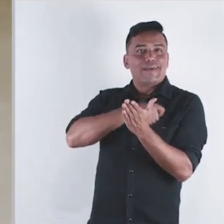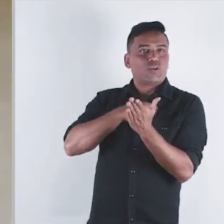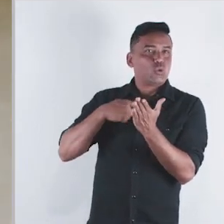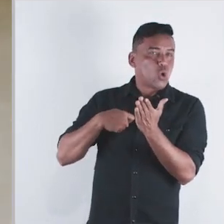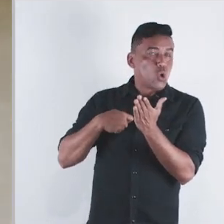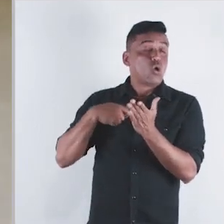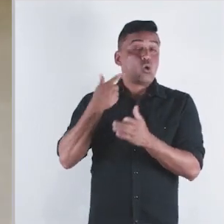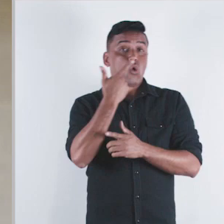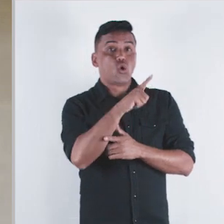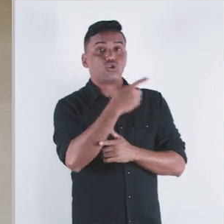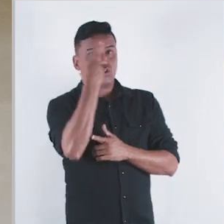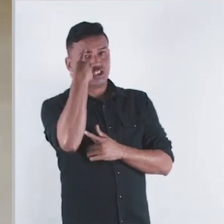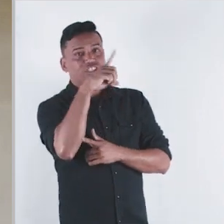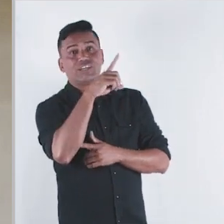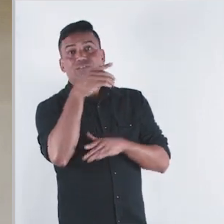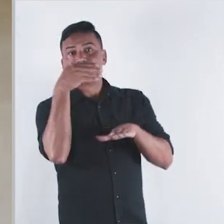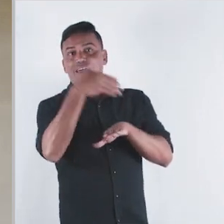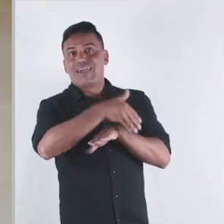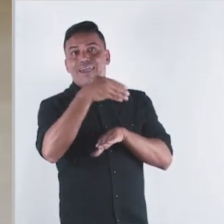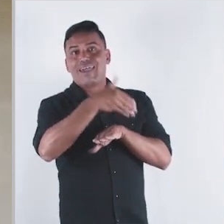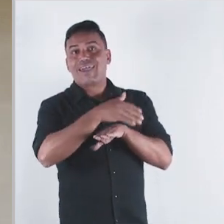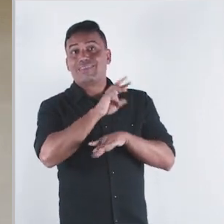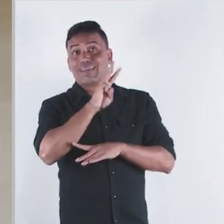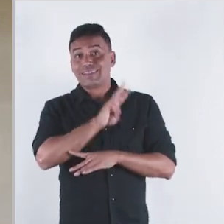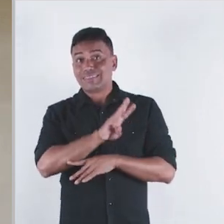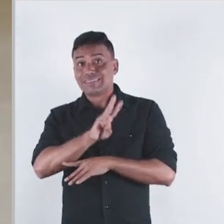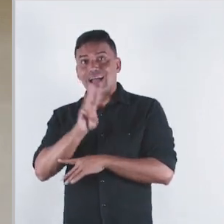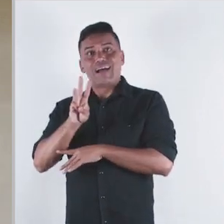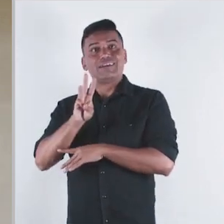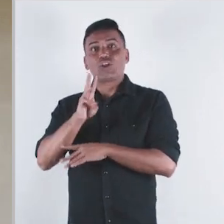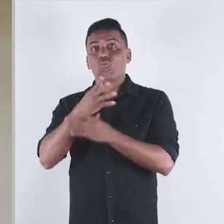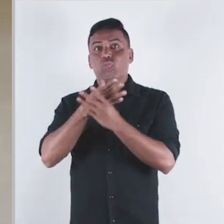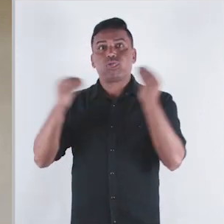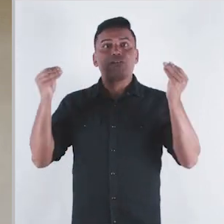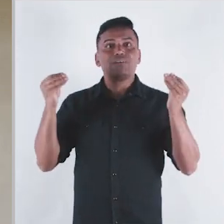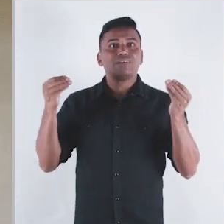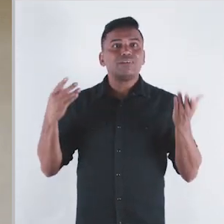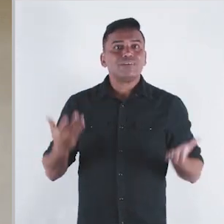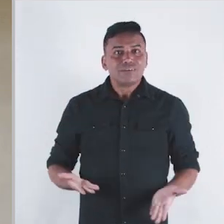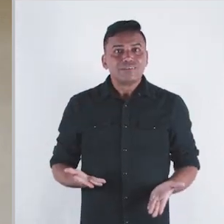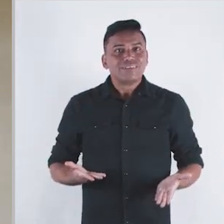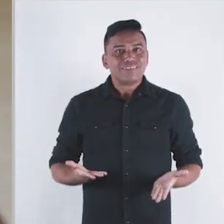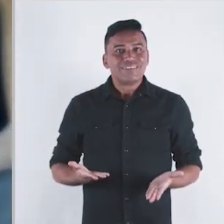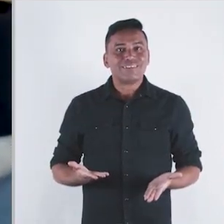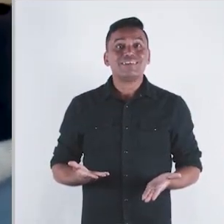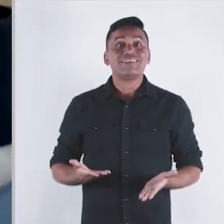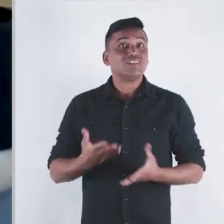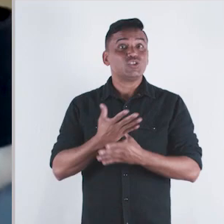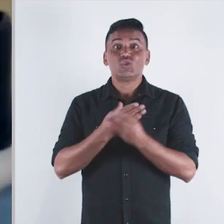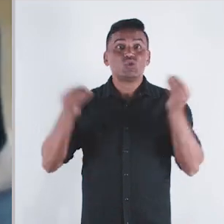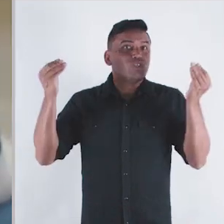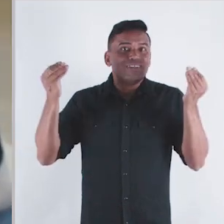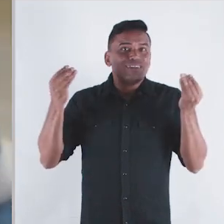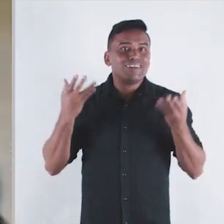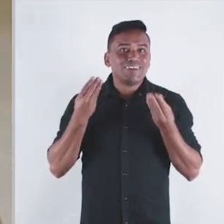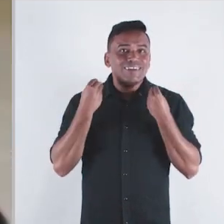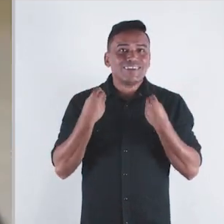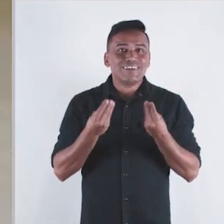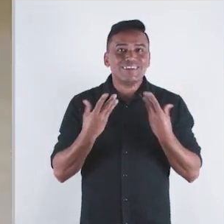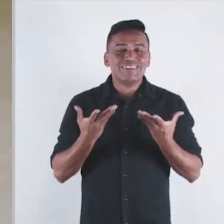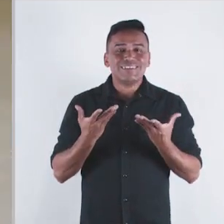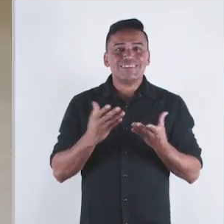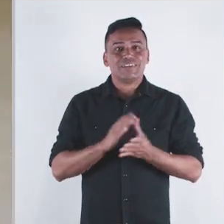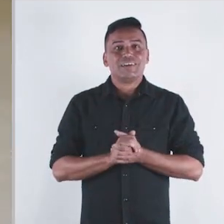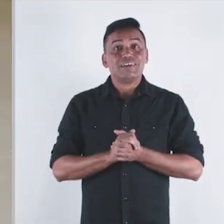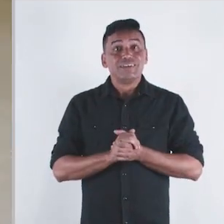outro dia você entra no mesmo site e ela não está mais naquele lugar, né? Ela desapareceu. E isso